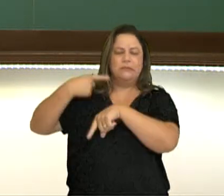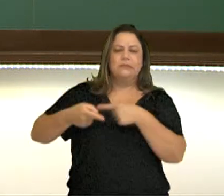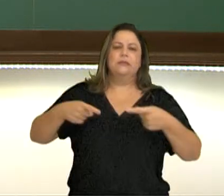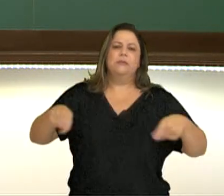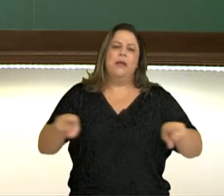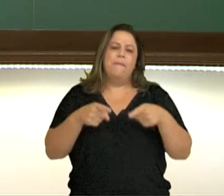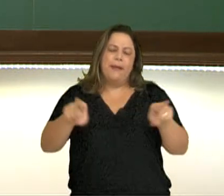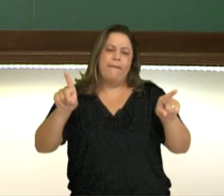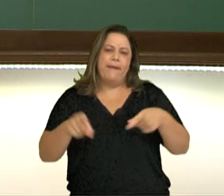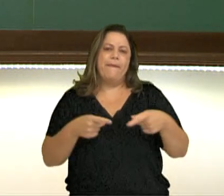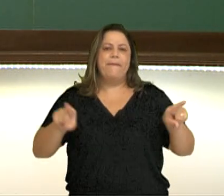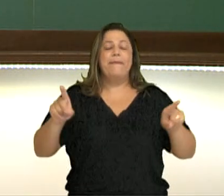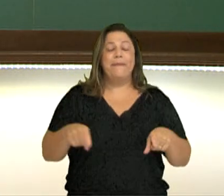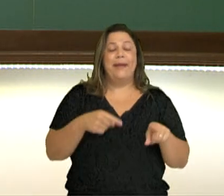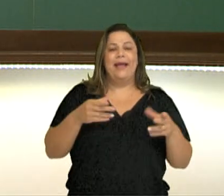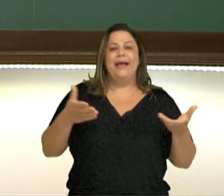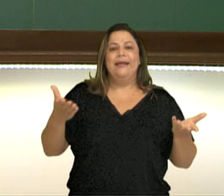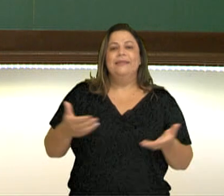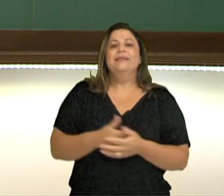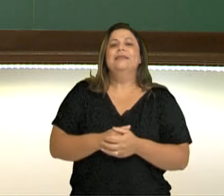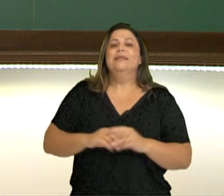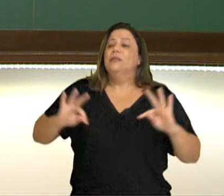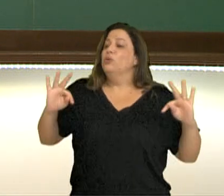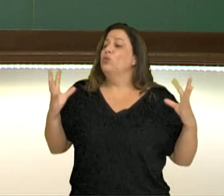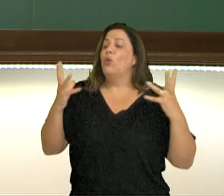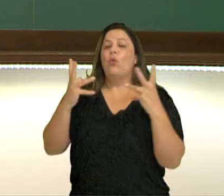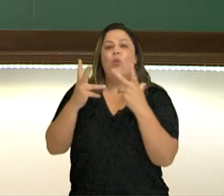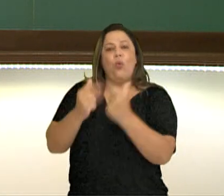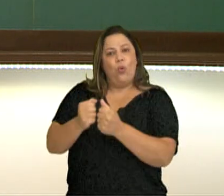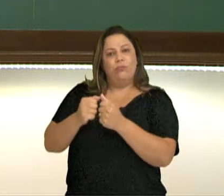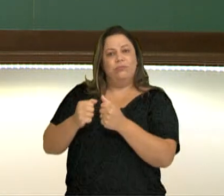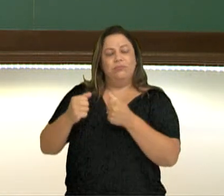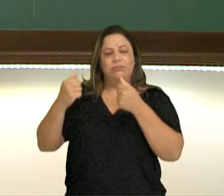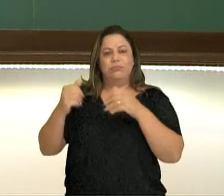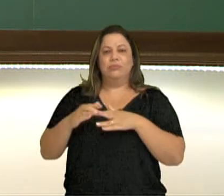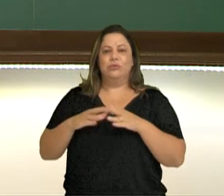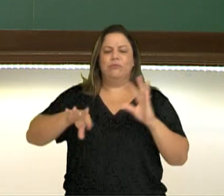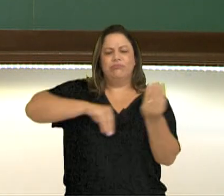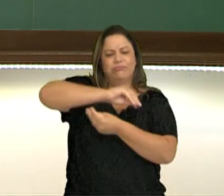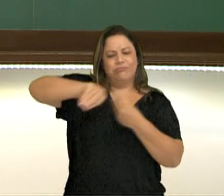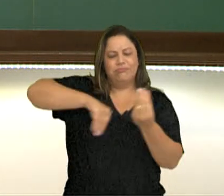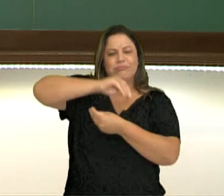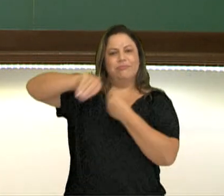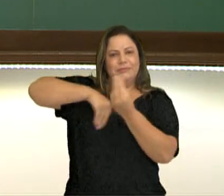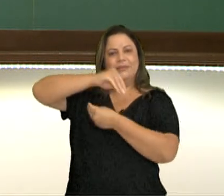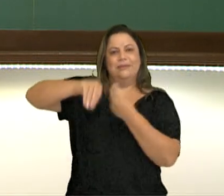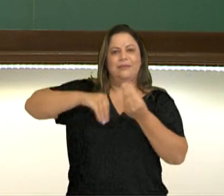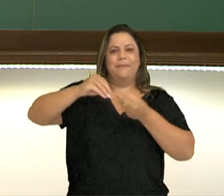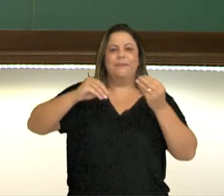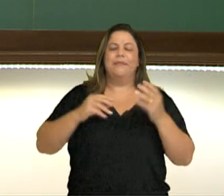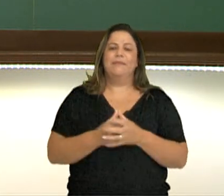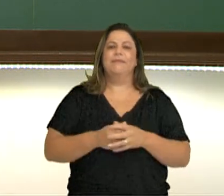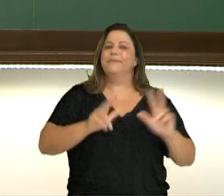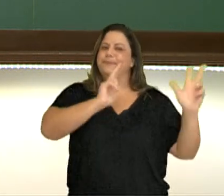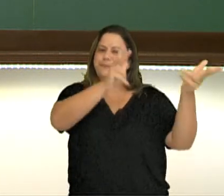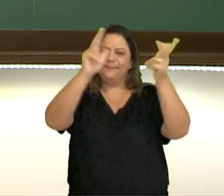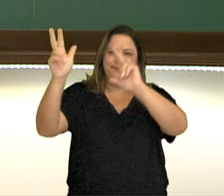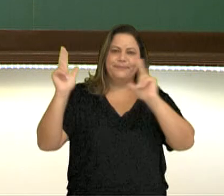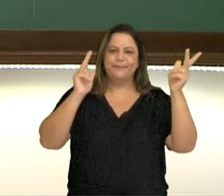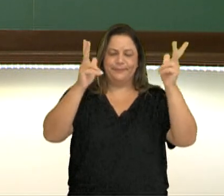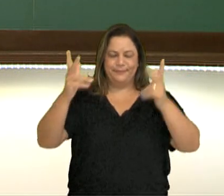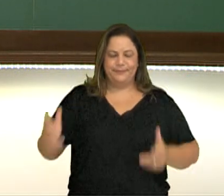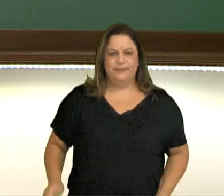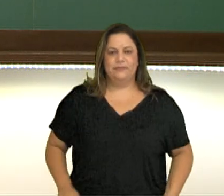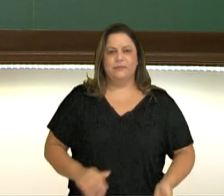da apresentação musical, toda a galera lá da frente quer se misturar para sair e comemorar o grande feito da